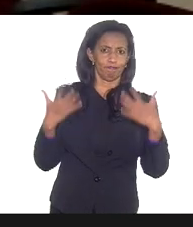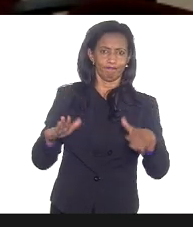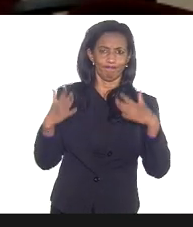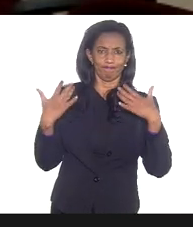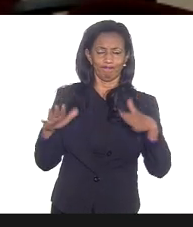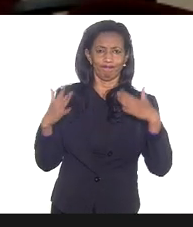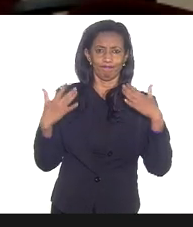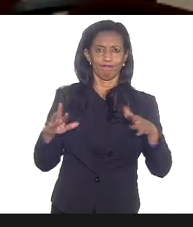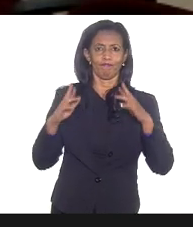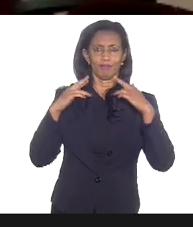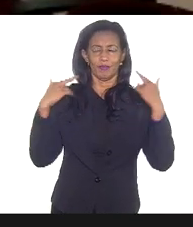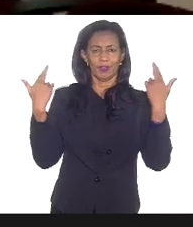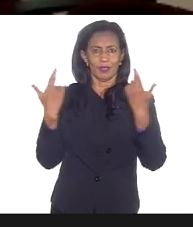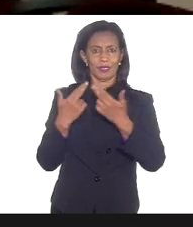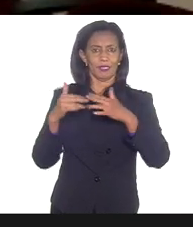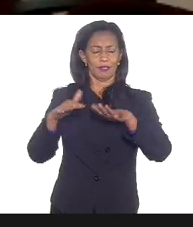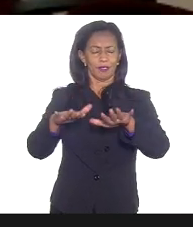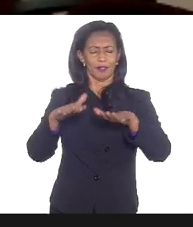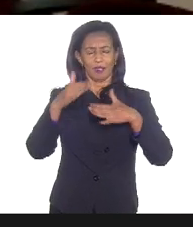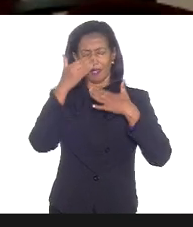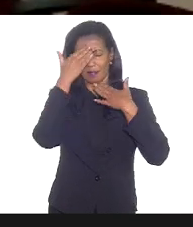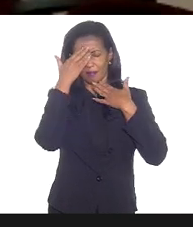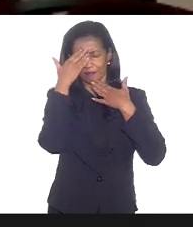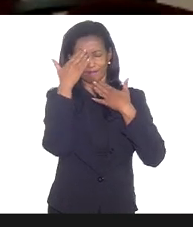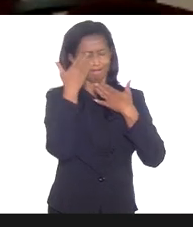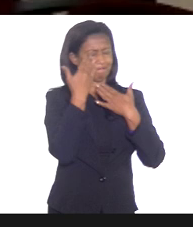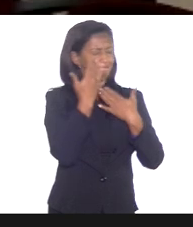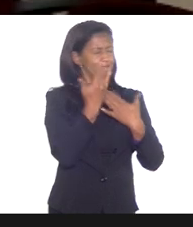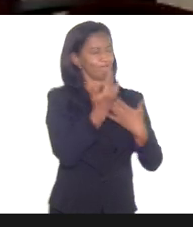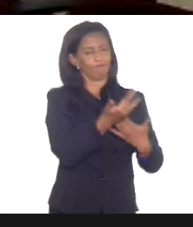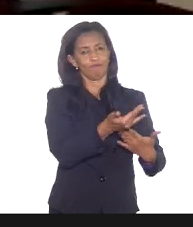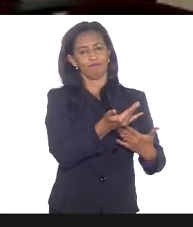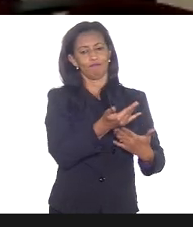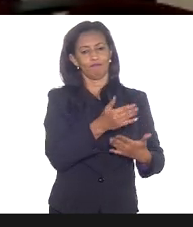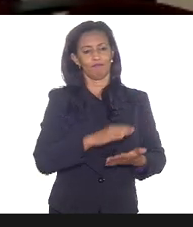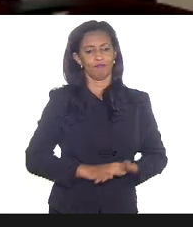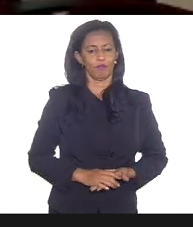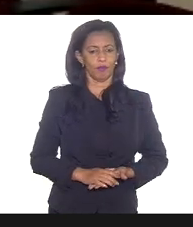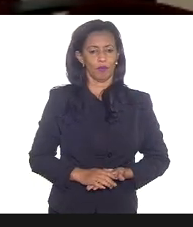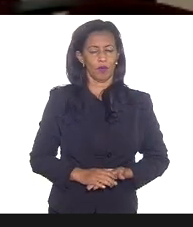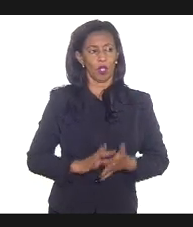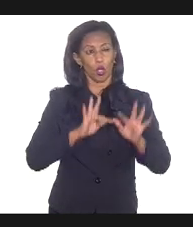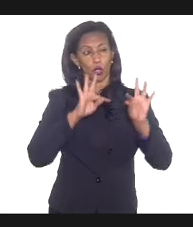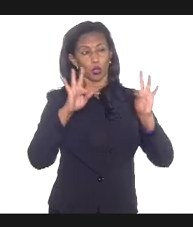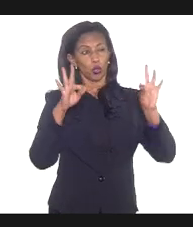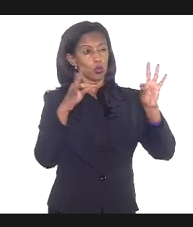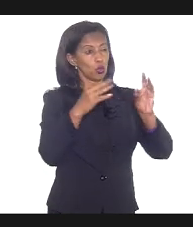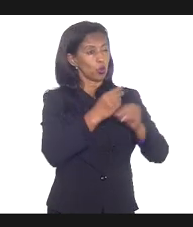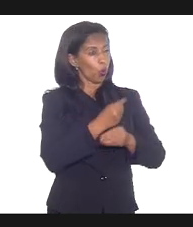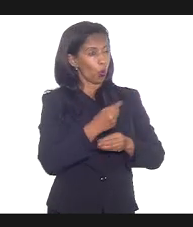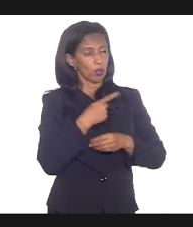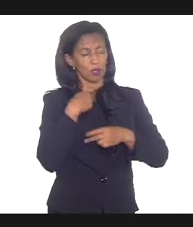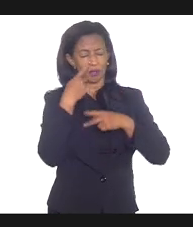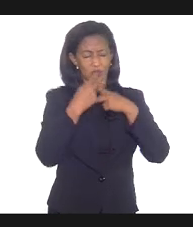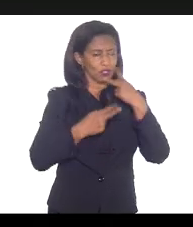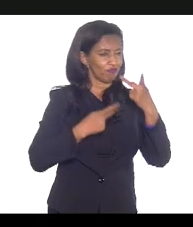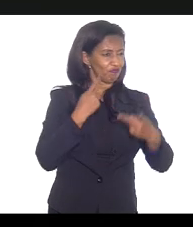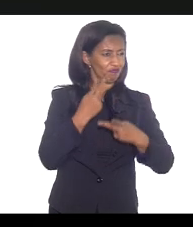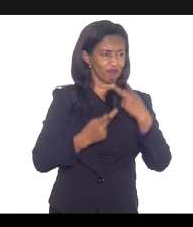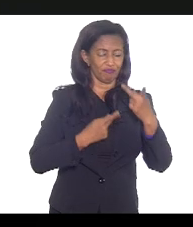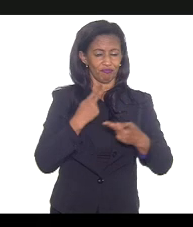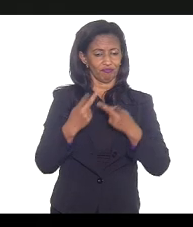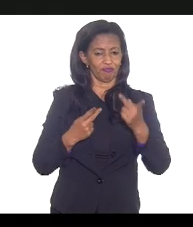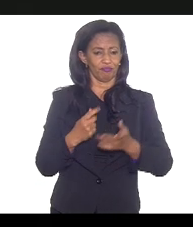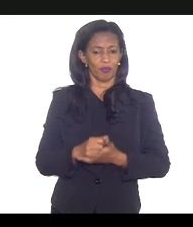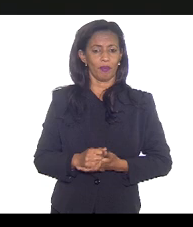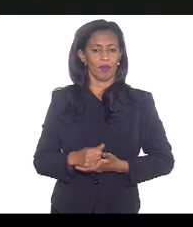pública, agradecer imensamente a contribuição de todos os participantes, e eu